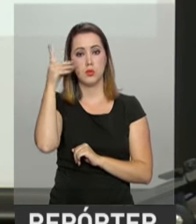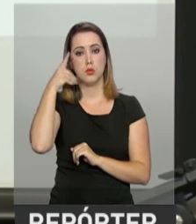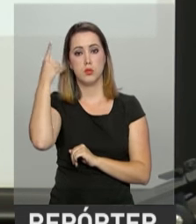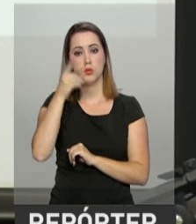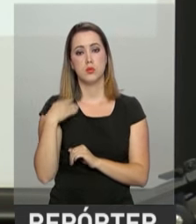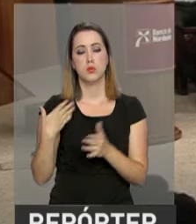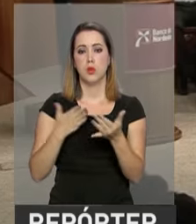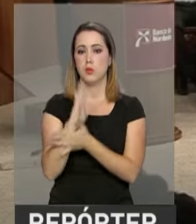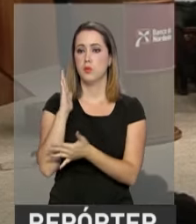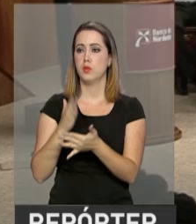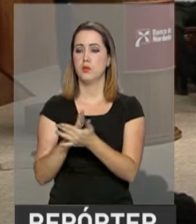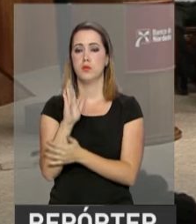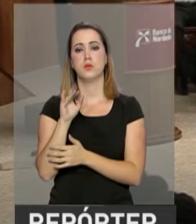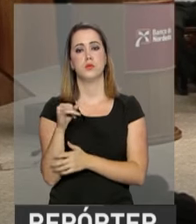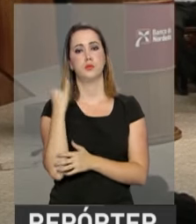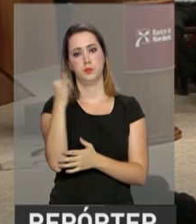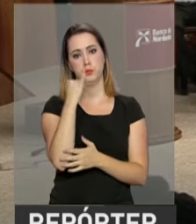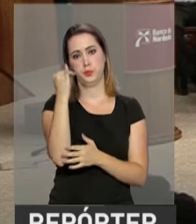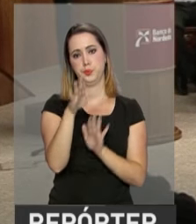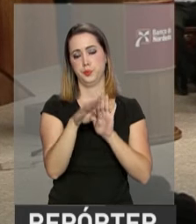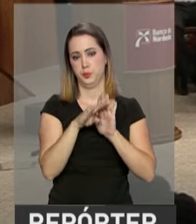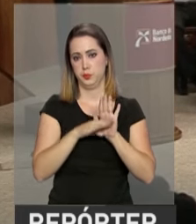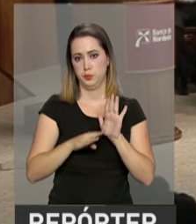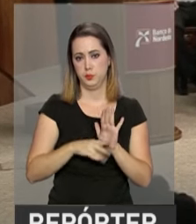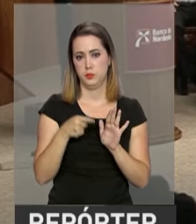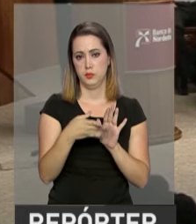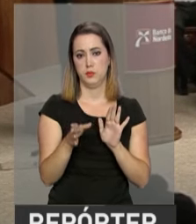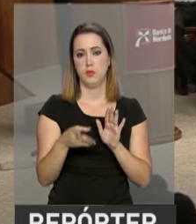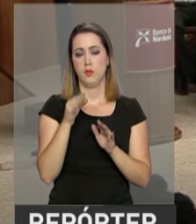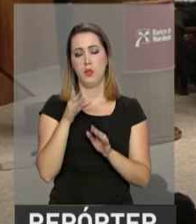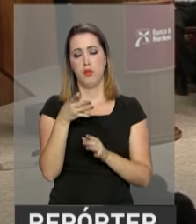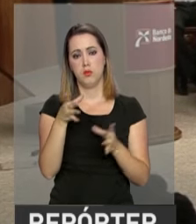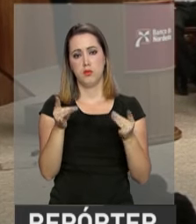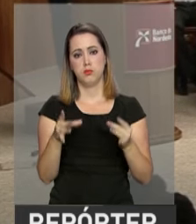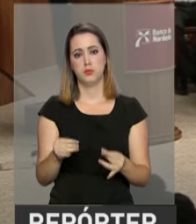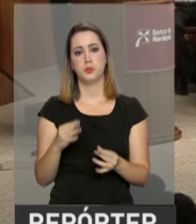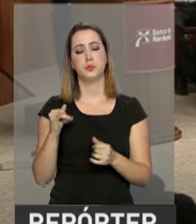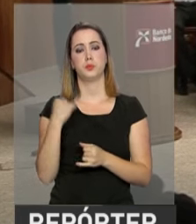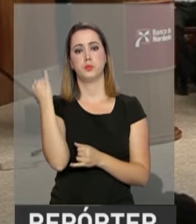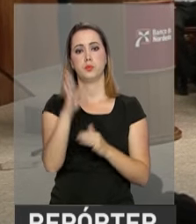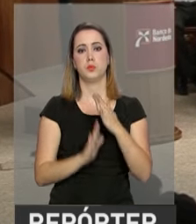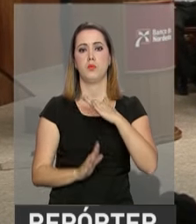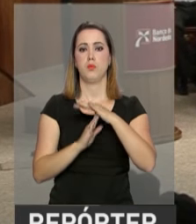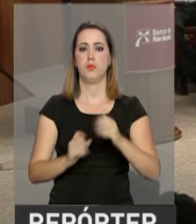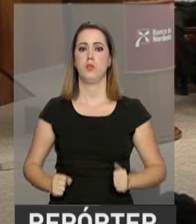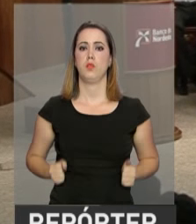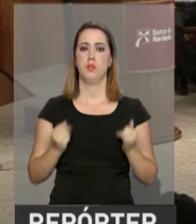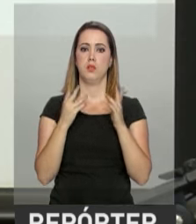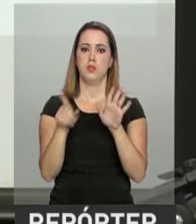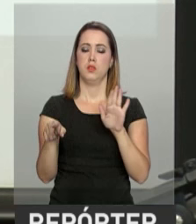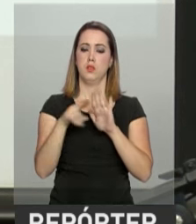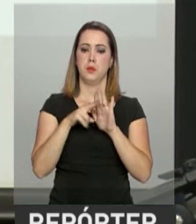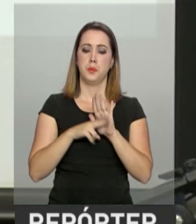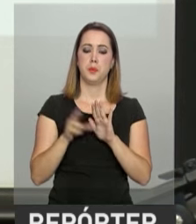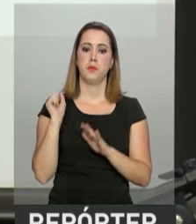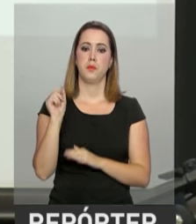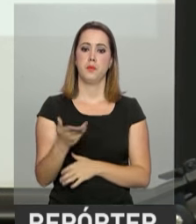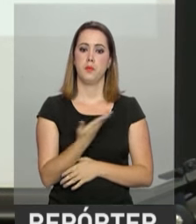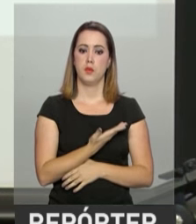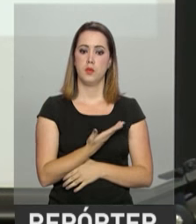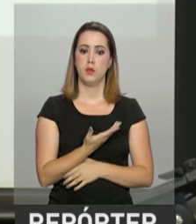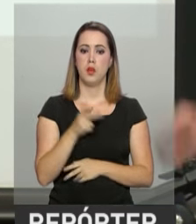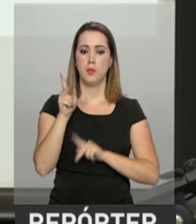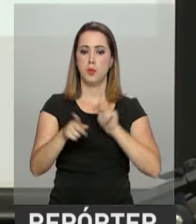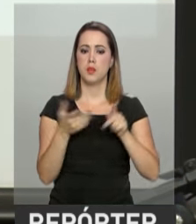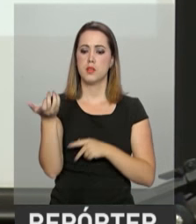importantes para reorganizar o país e citou a proposta que limita os gastos públicos da Previdência pode ser impopular